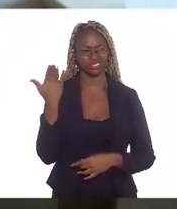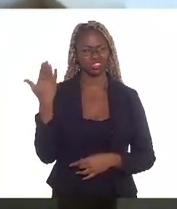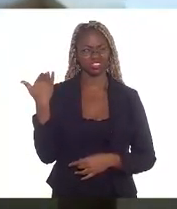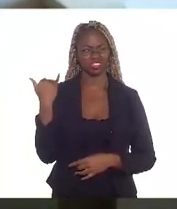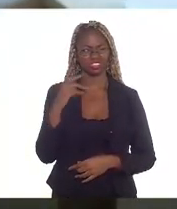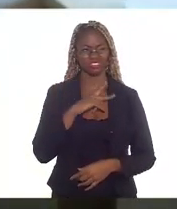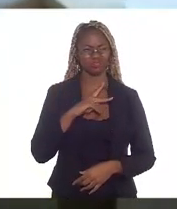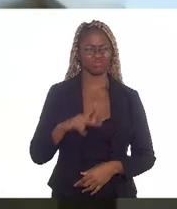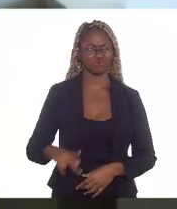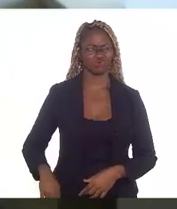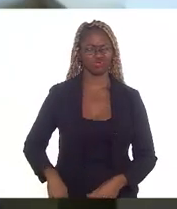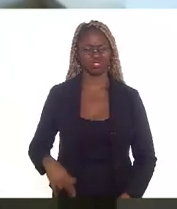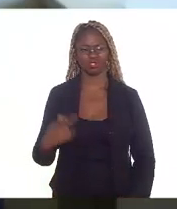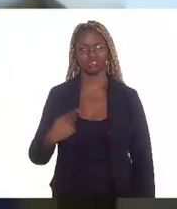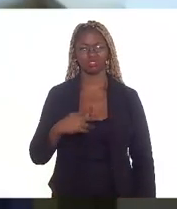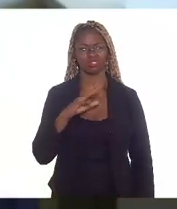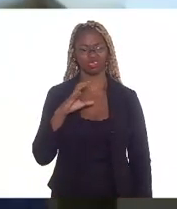CCJ.